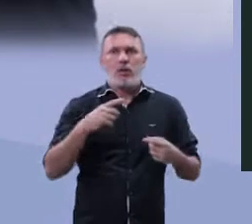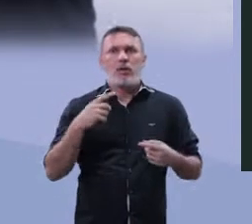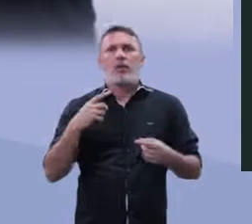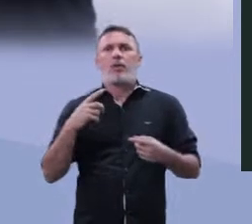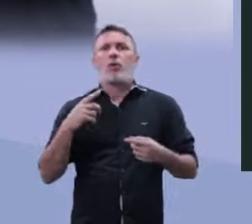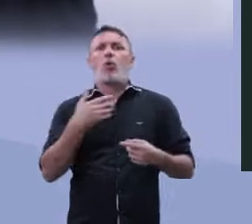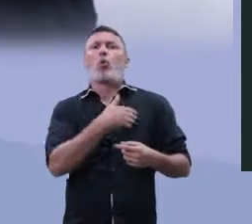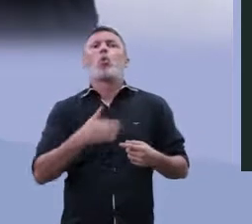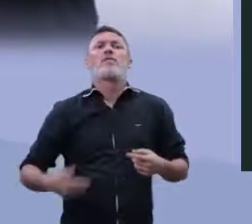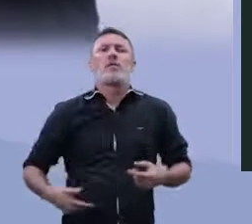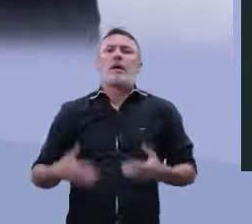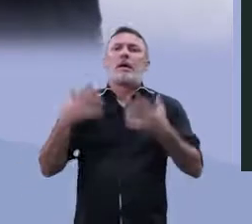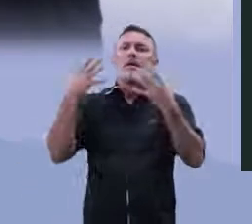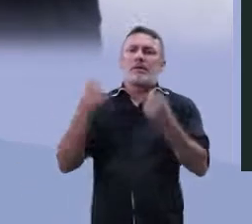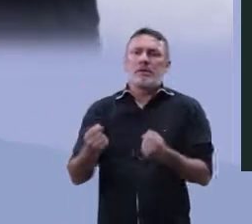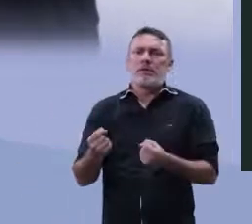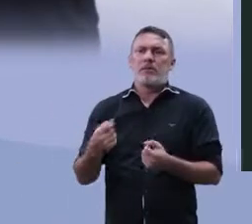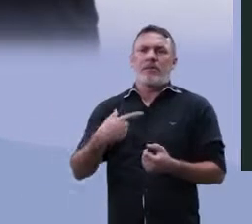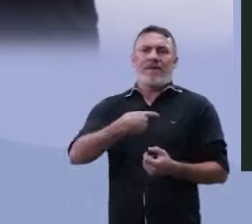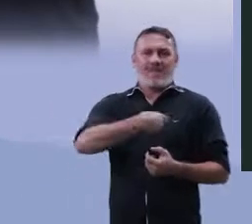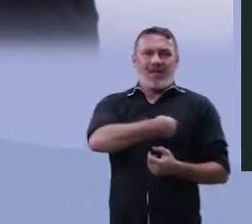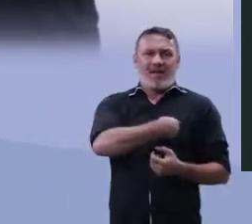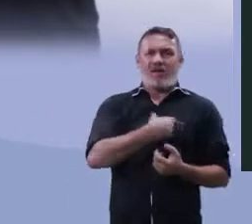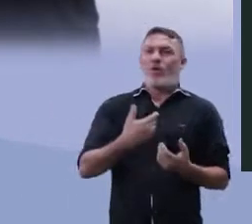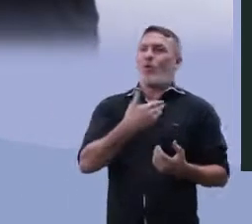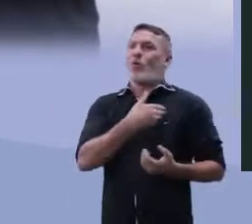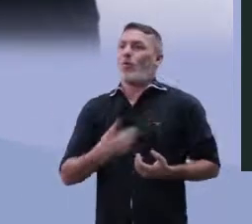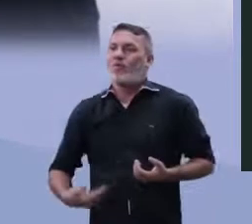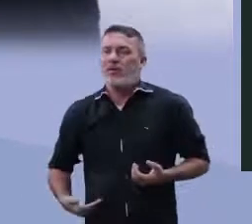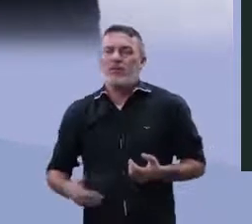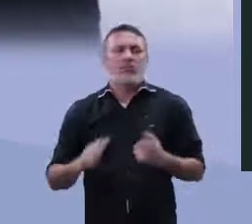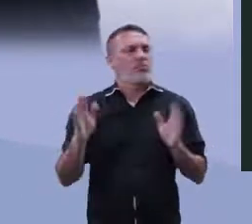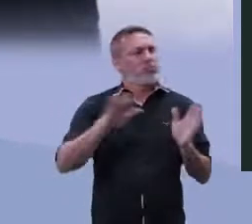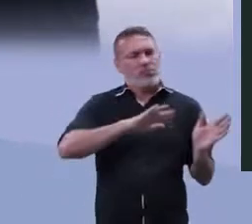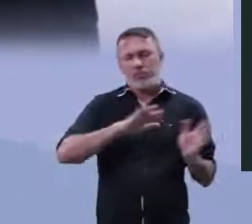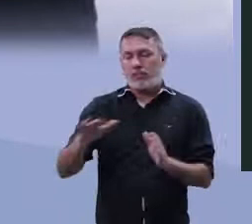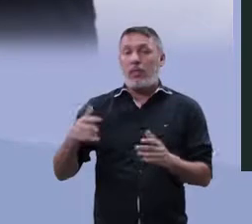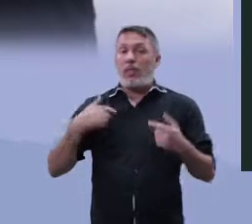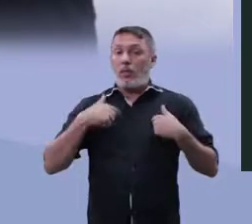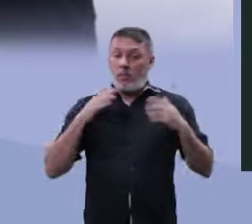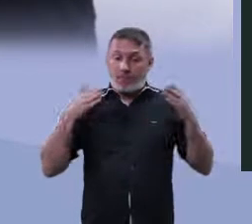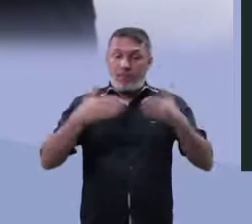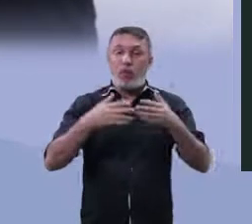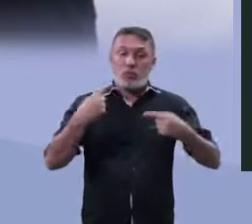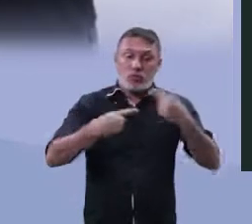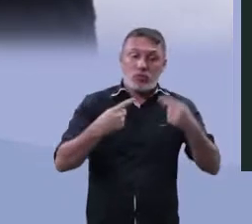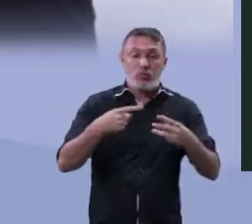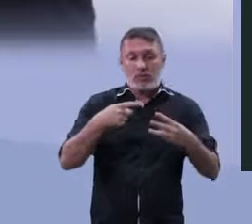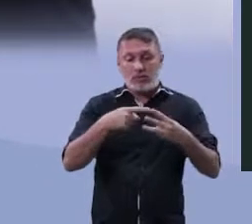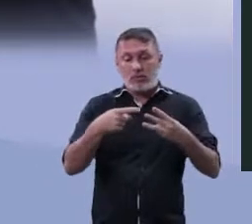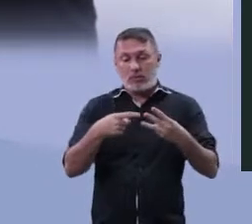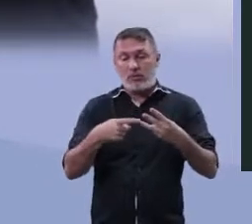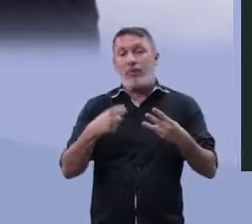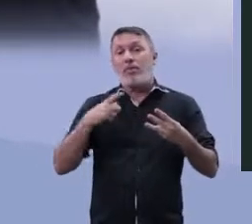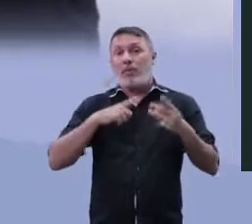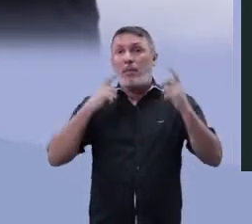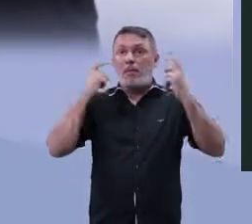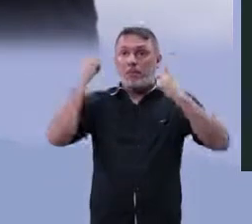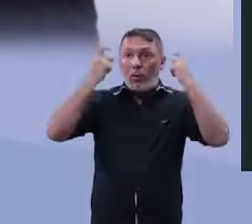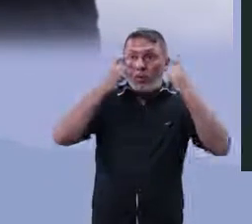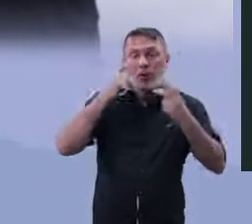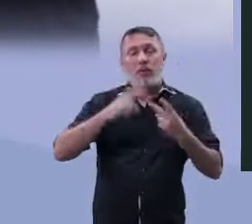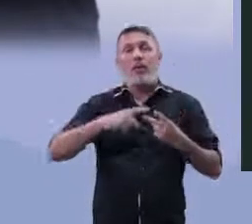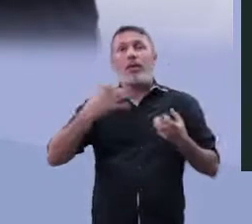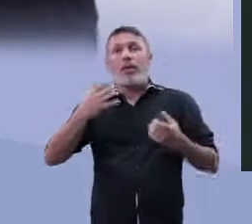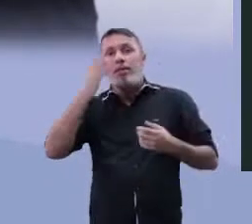obras pelo governo, né, pelo governo Vargas. O que eu vou discutir é a preocupação desses autores em